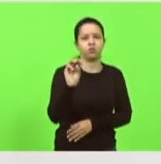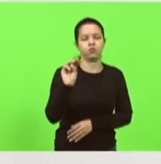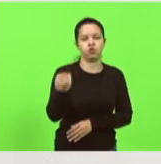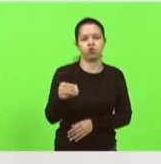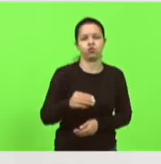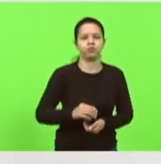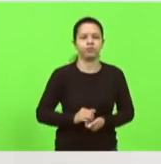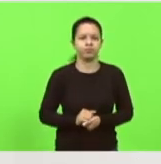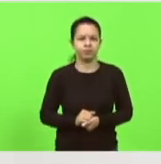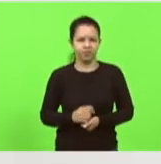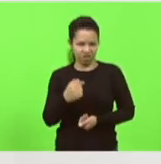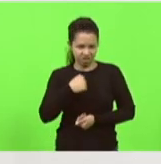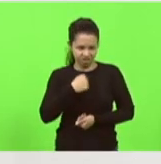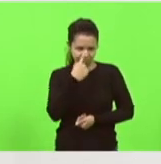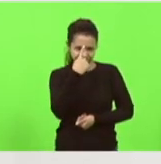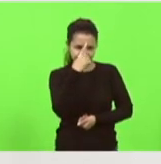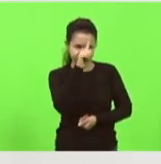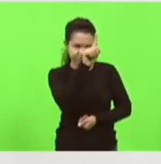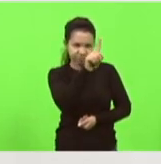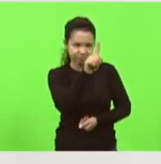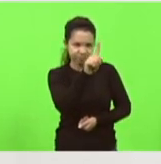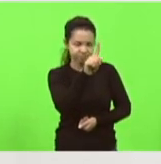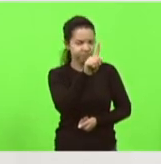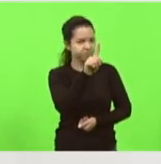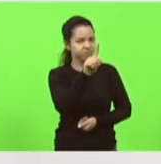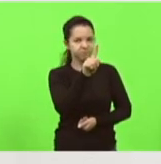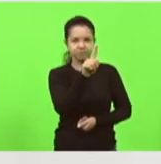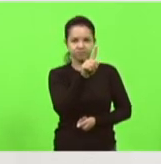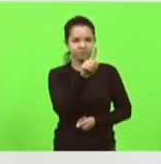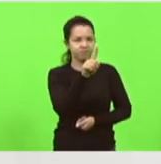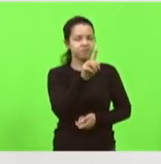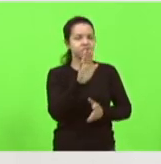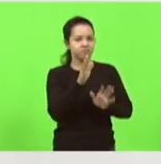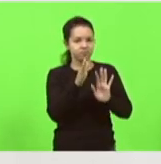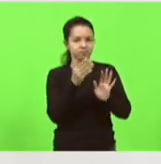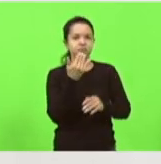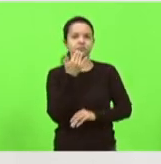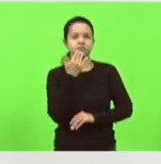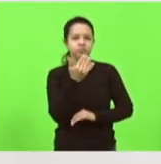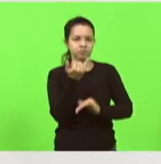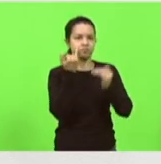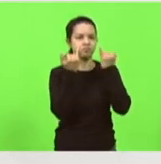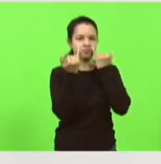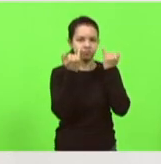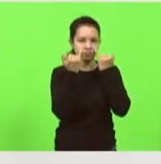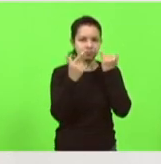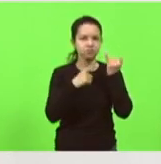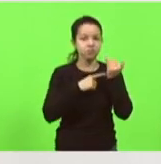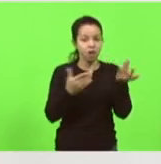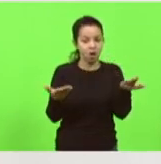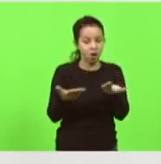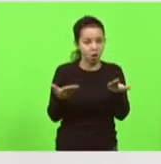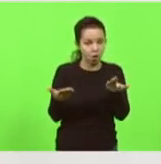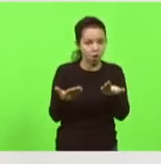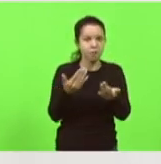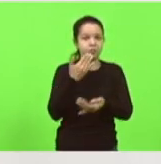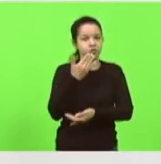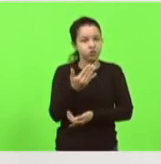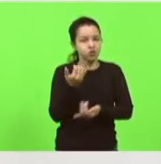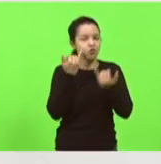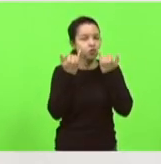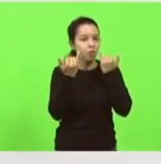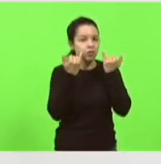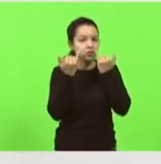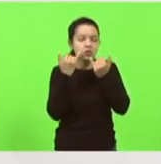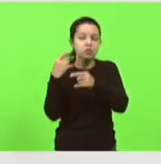Sou eu que estou inventando. Está lá, cada pedido de informação está lá. E agora estão começando a chegar os pedidos de informações que eu fiz aos municípios, de